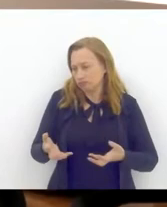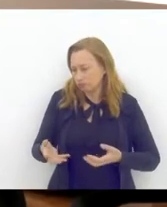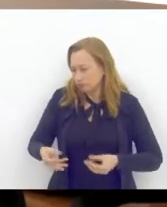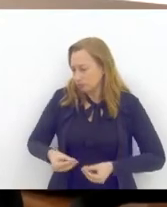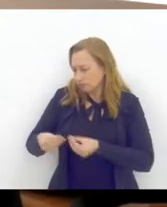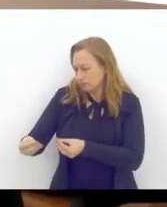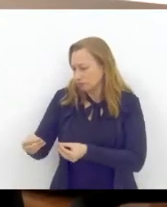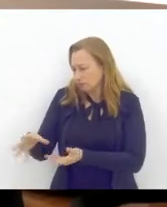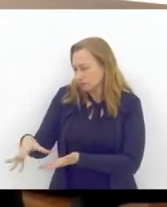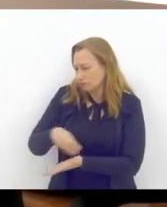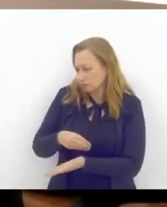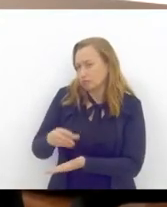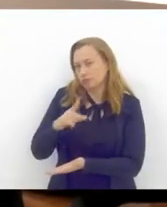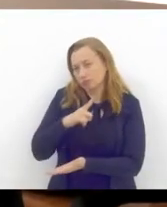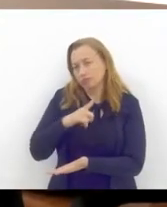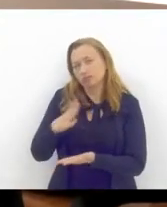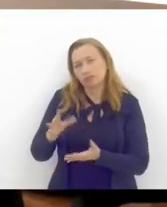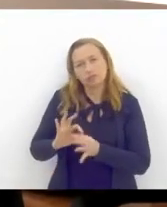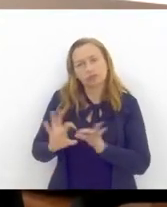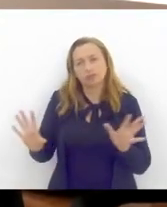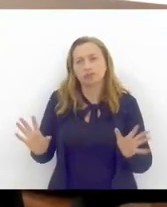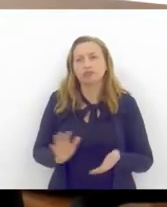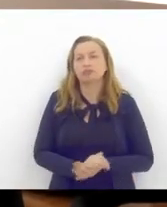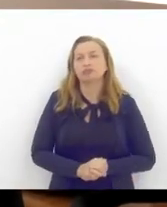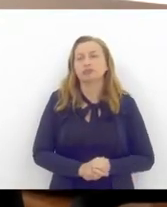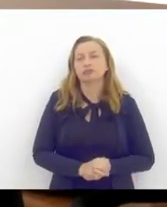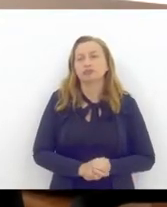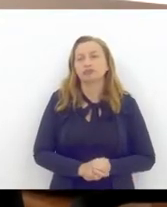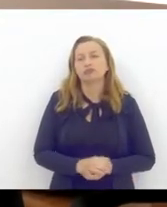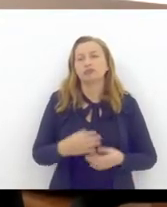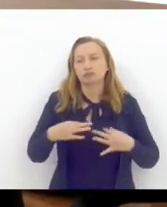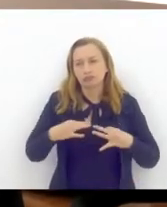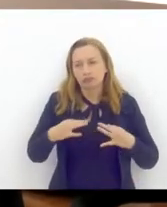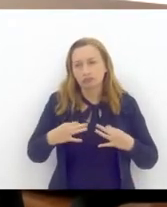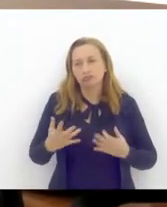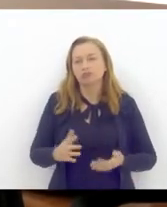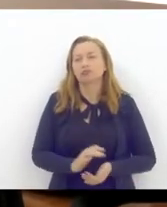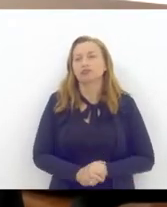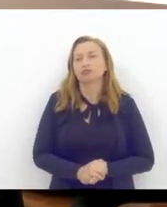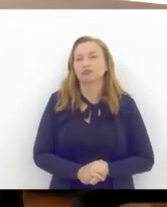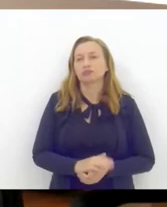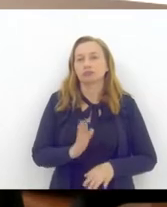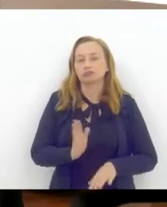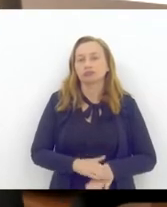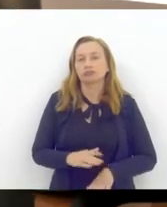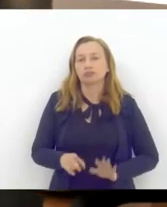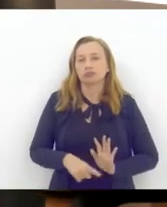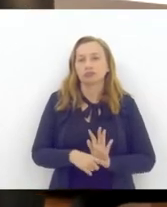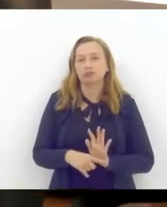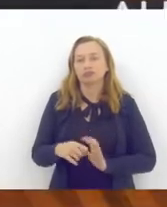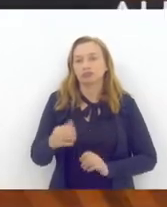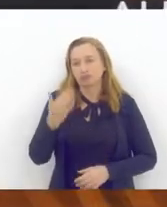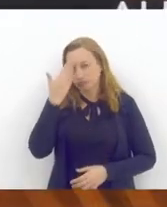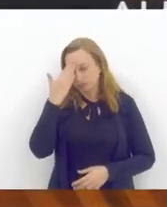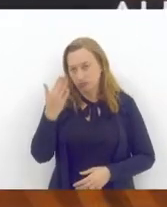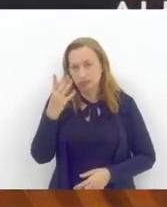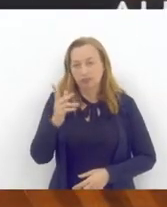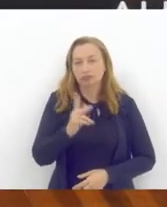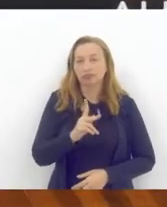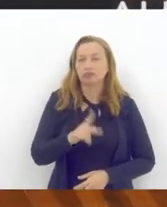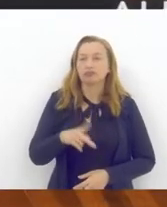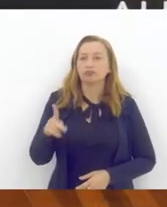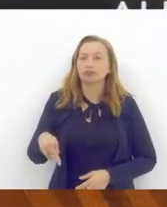copiar aqui os documentos que eu tenho, fiquem à vontade. E me coloco aí à disposição para mais debates. Obrigado, defensora